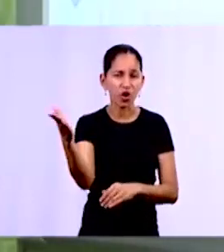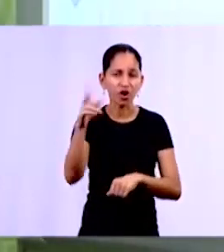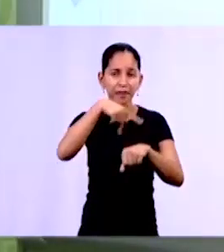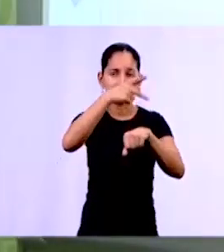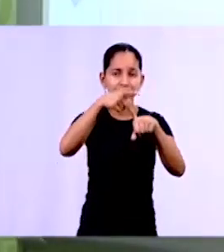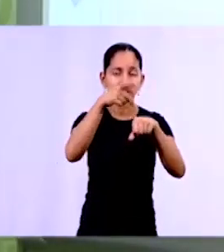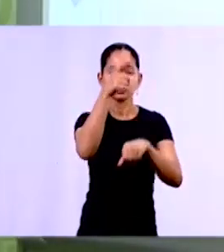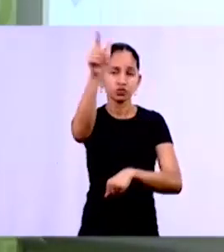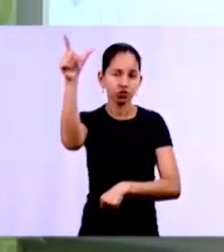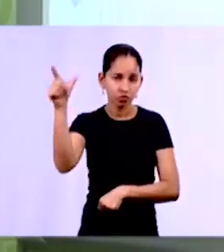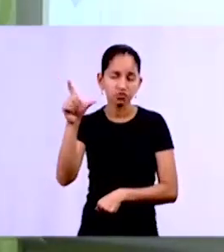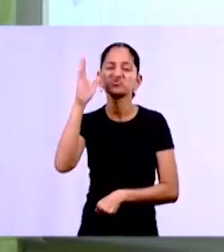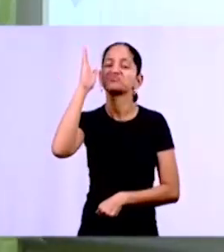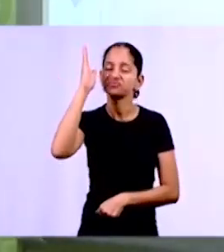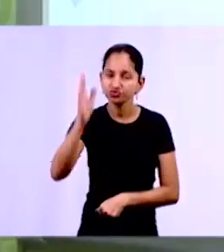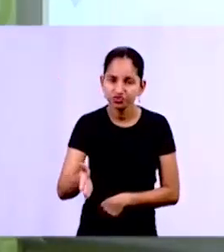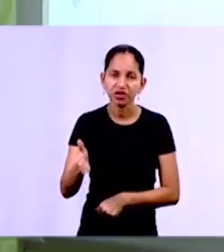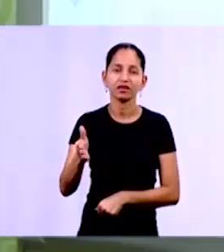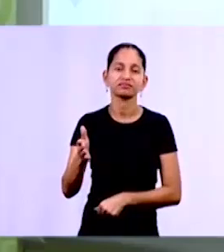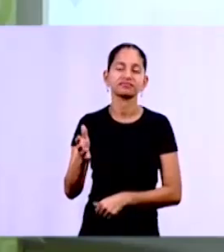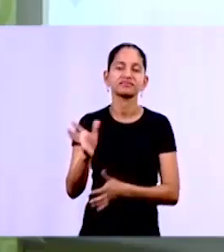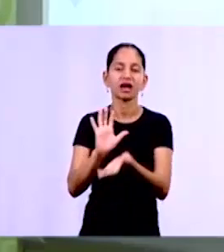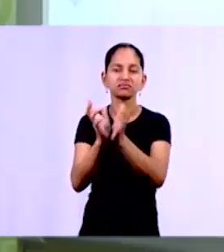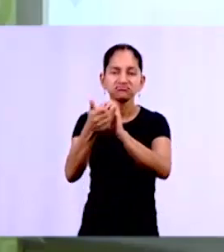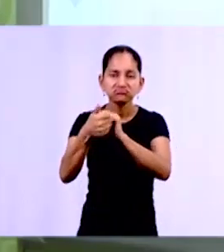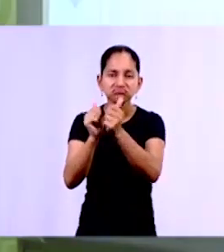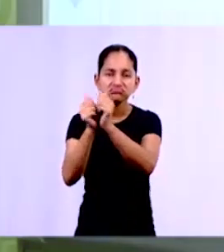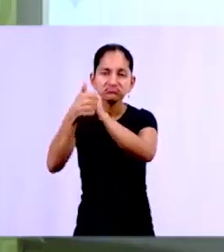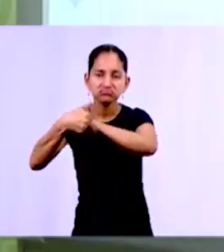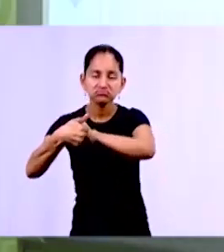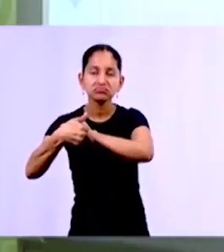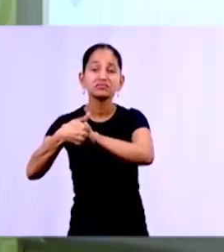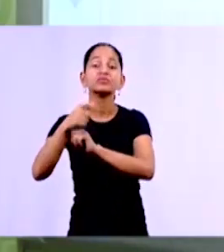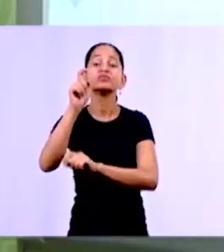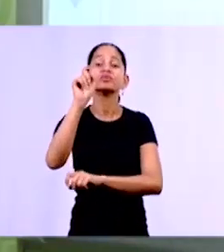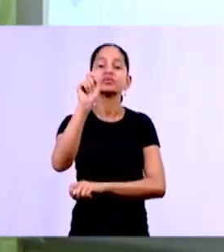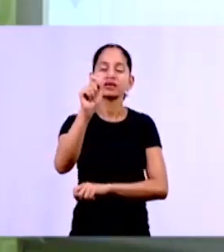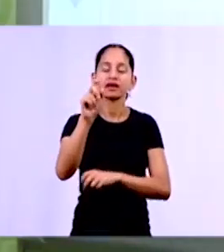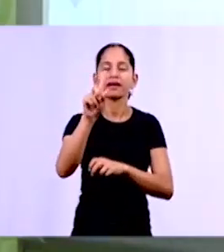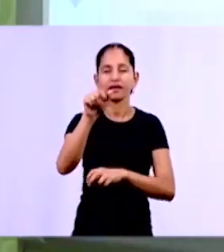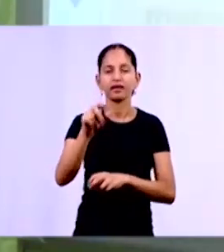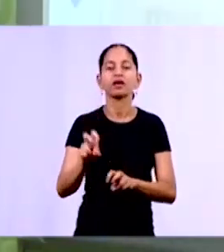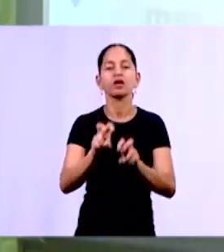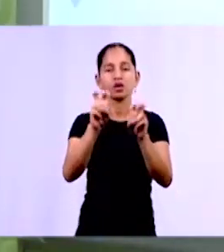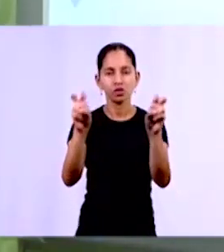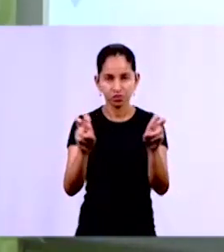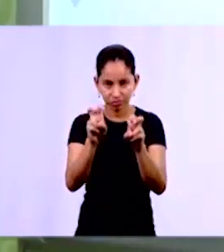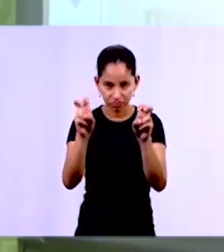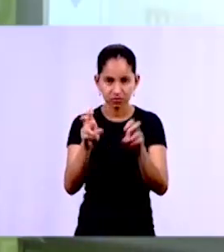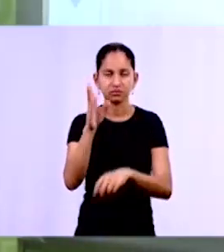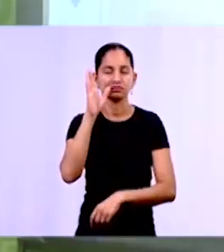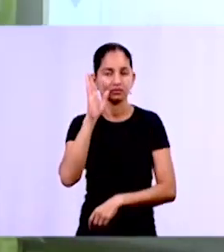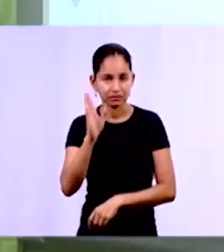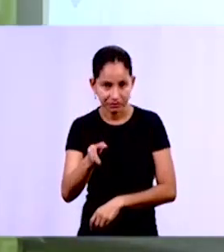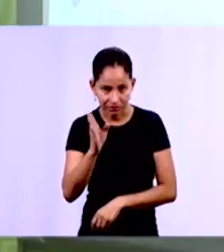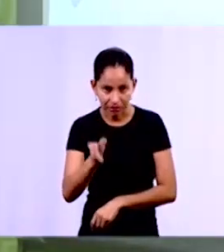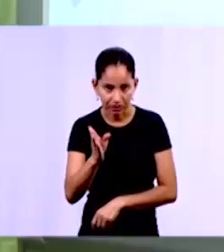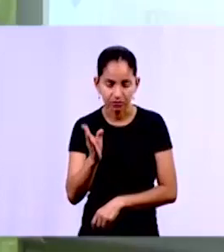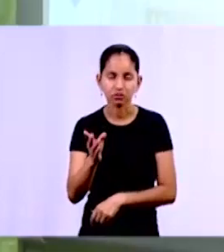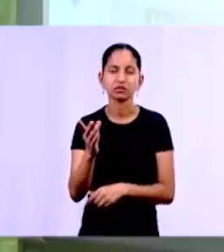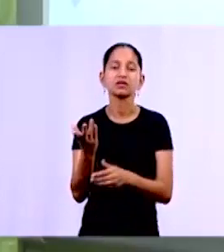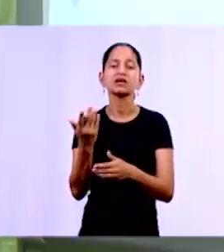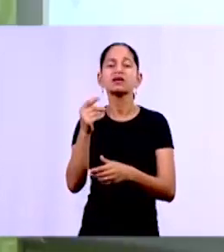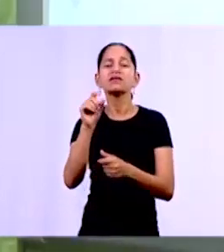de implementação de mercado, que é computação em nuvem. você deixa essa parte de